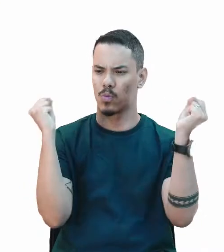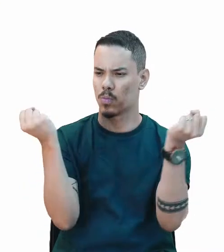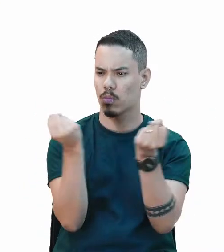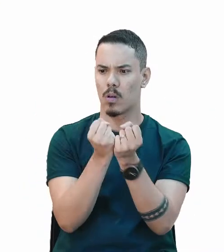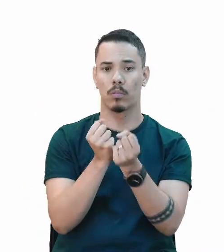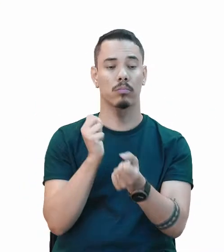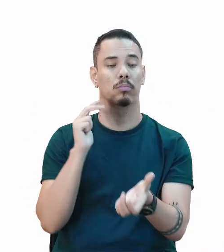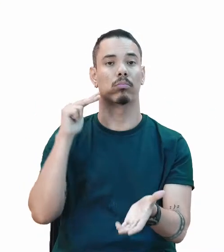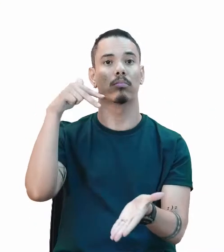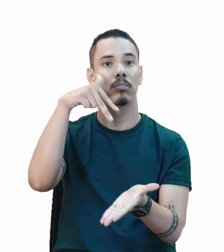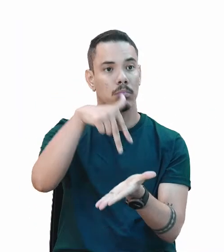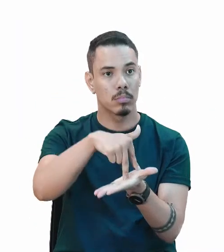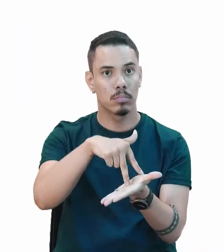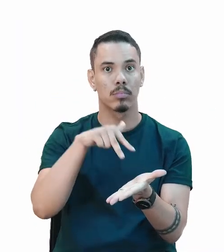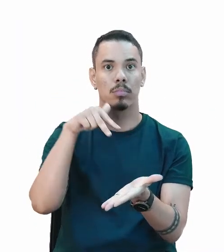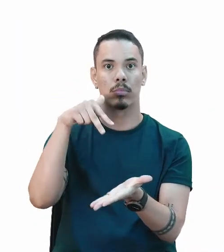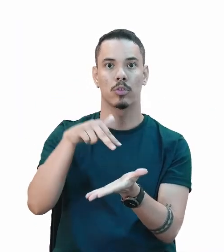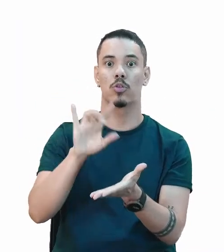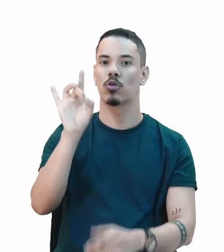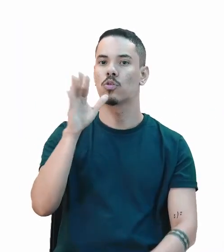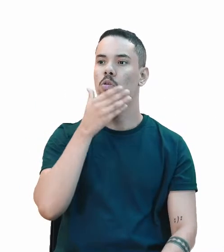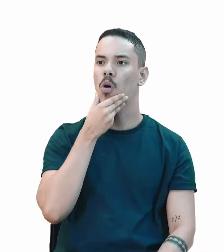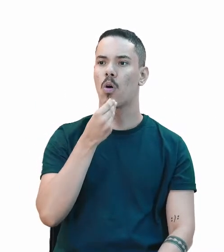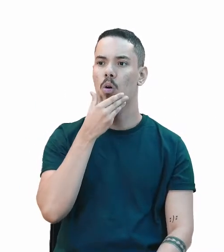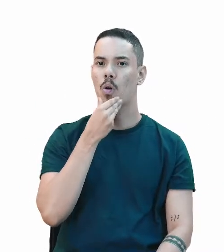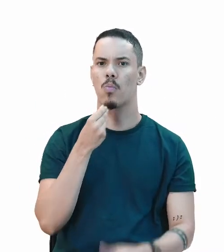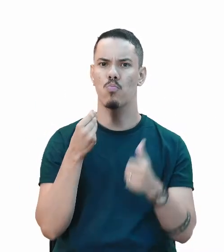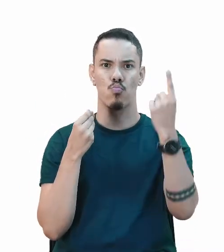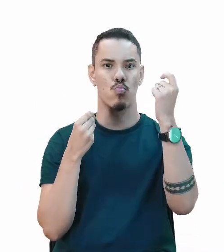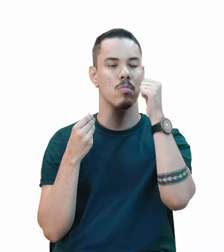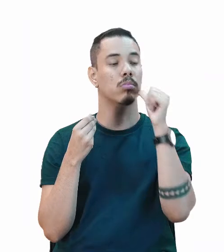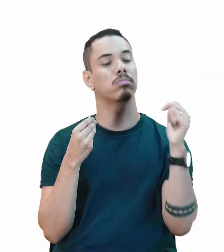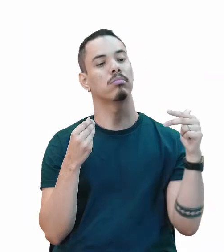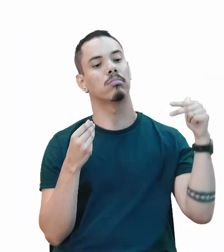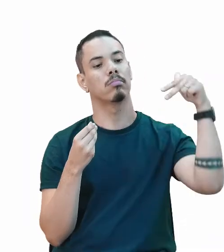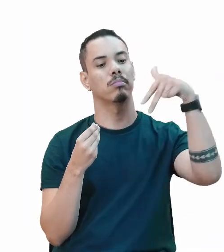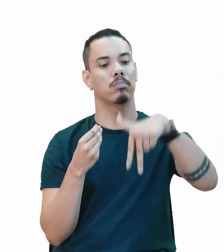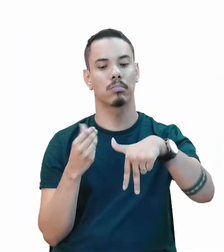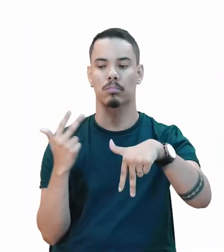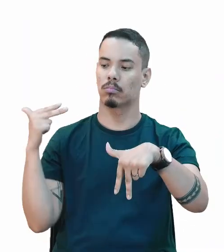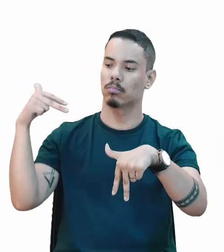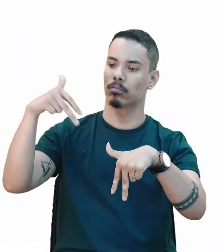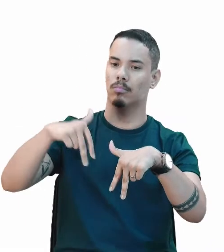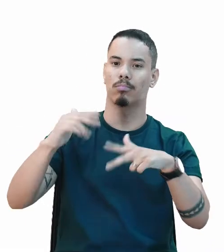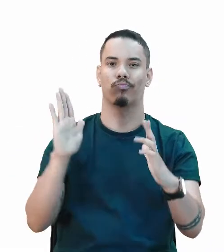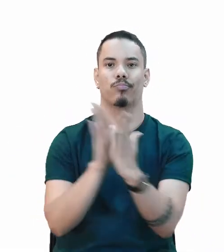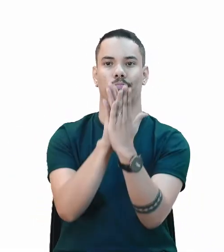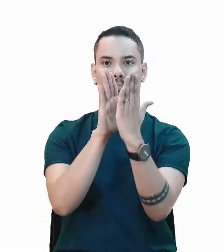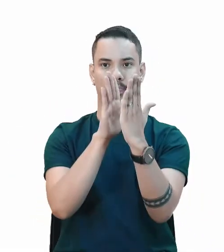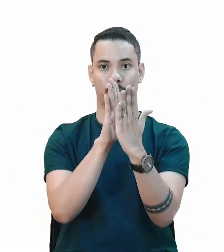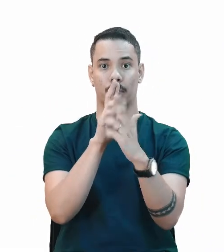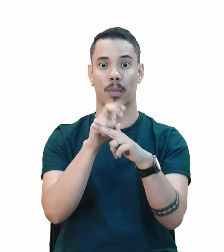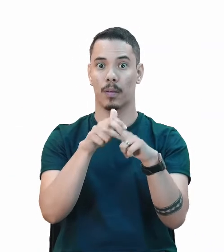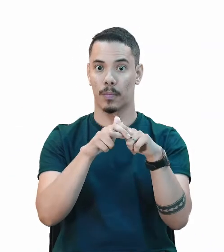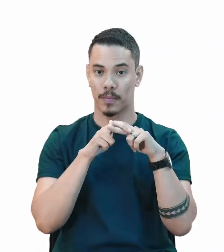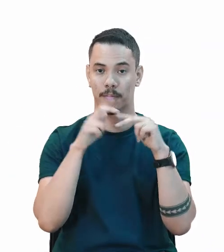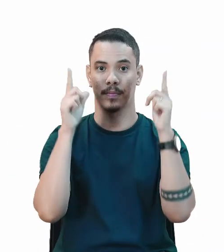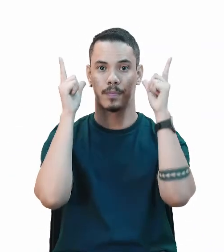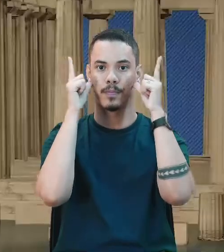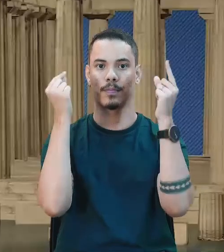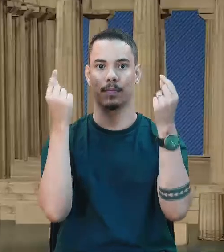tradicionalmente frequentados apenas por homens. Então, pessoal, quando os